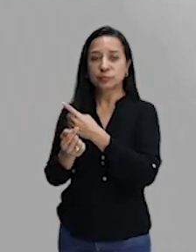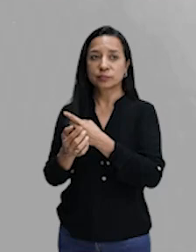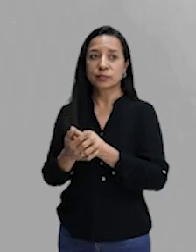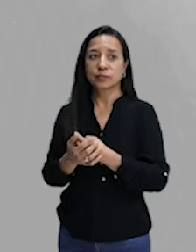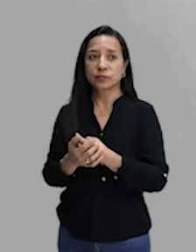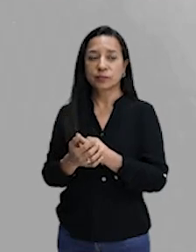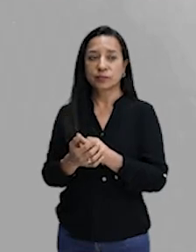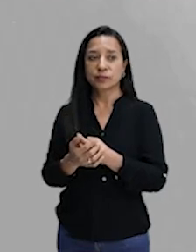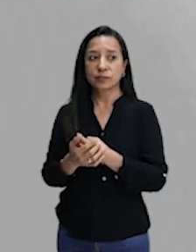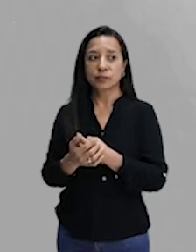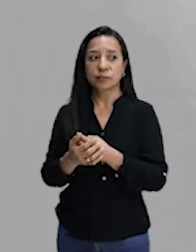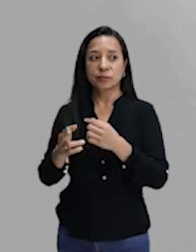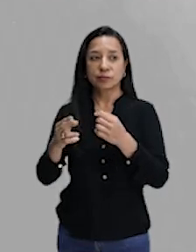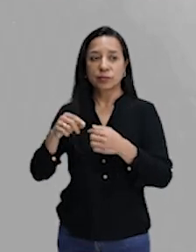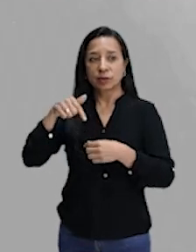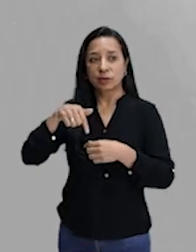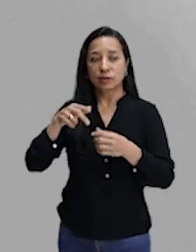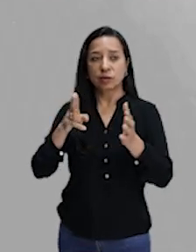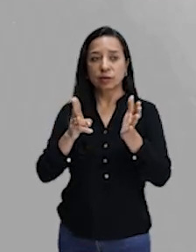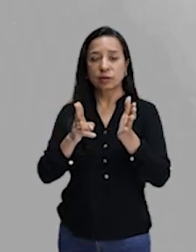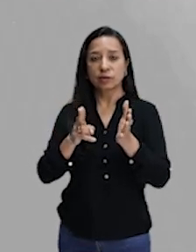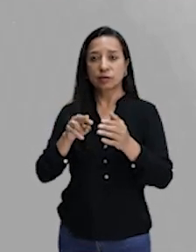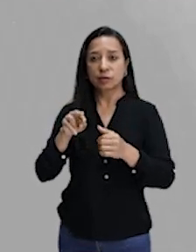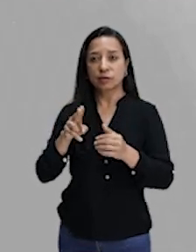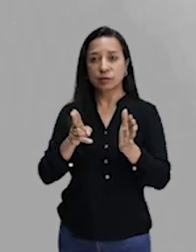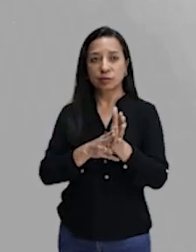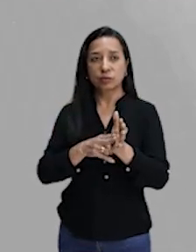Nossa carga vai ser igual 3,5